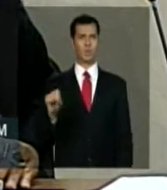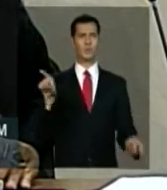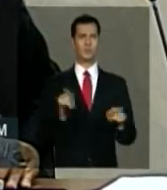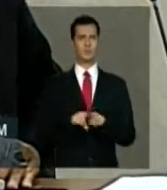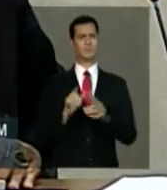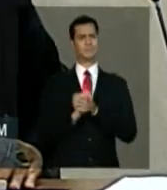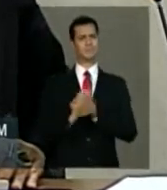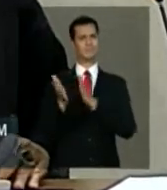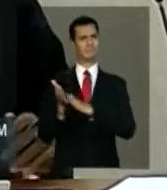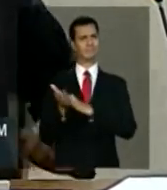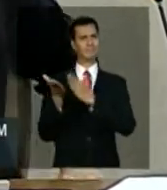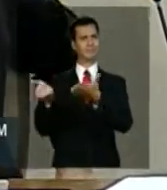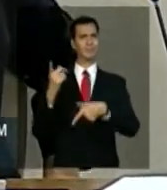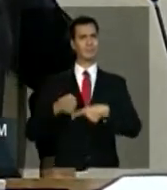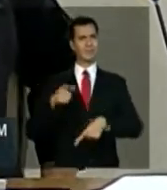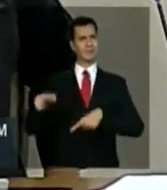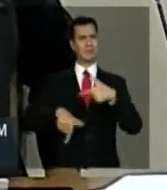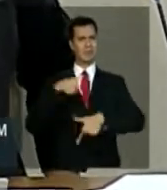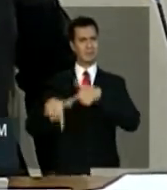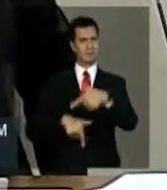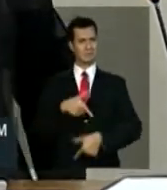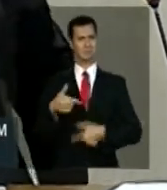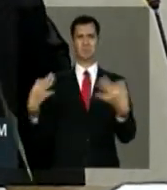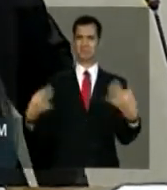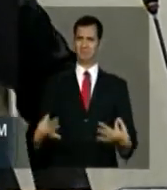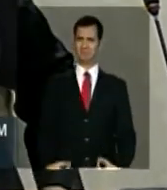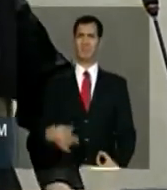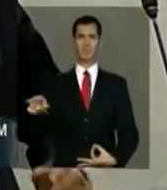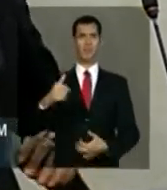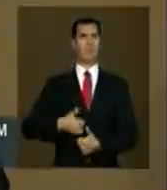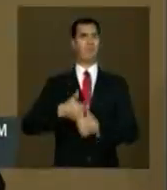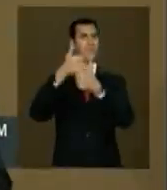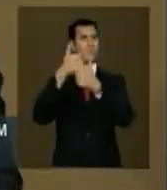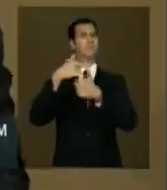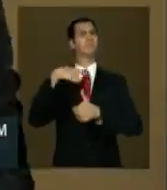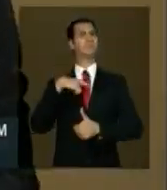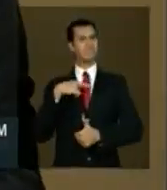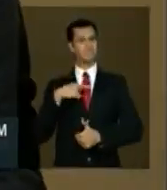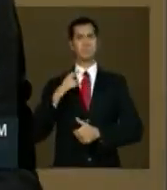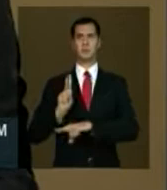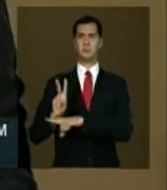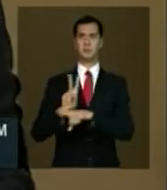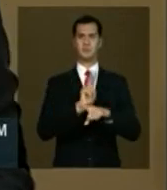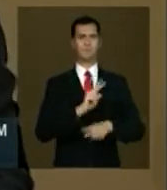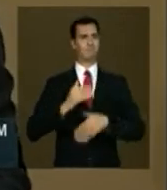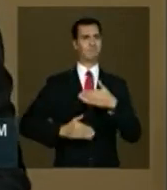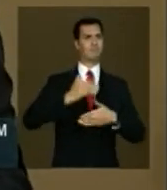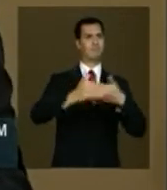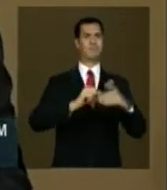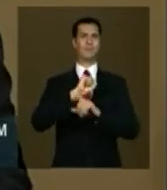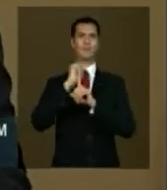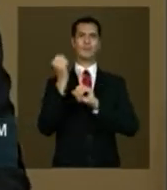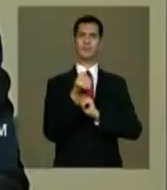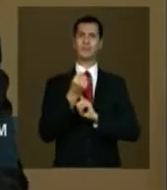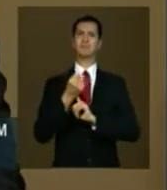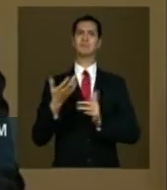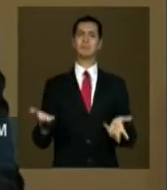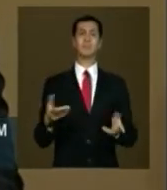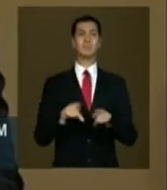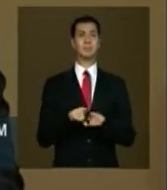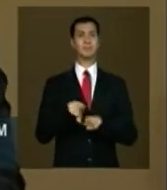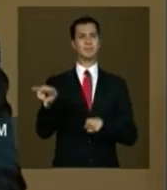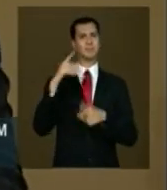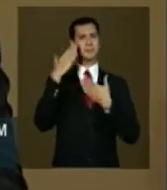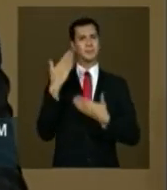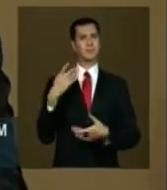homenageá-la pelo trabalho que vem desenvolvendo a verdadeira liderança na área do Desenvolvimento Social e eh pela organização deste